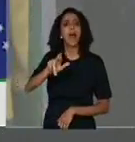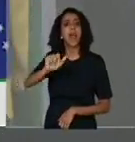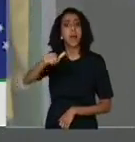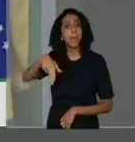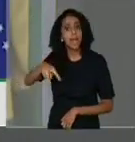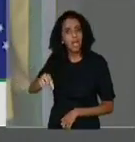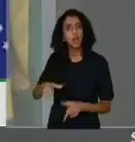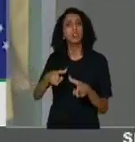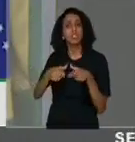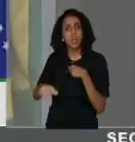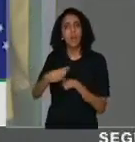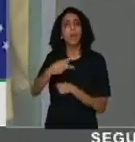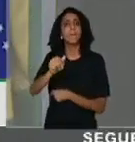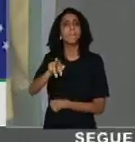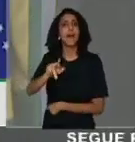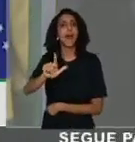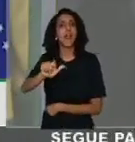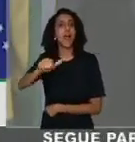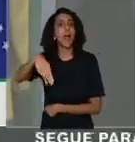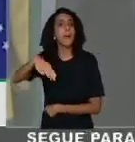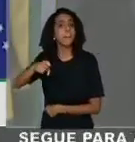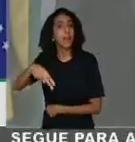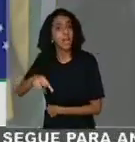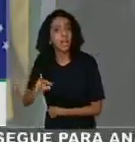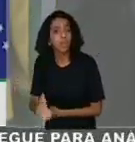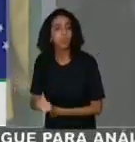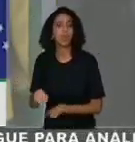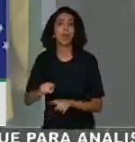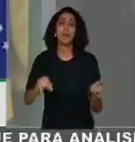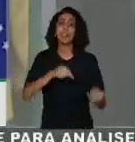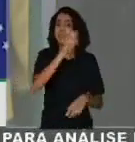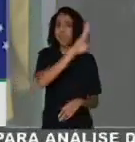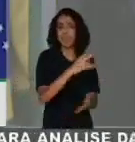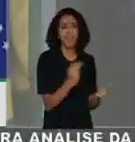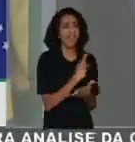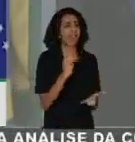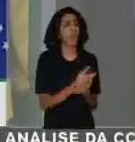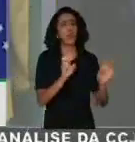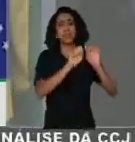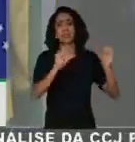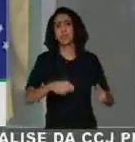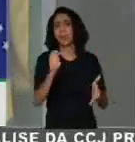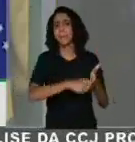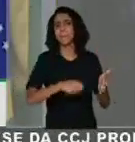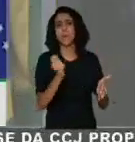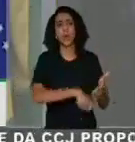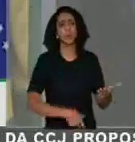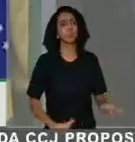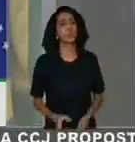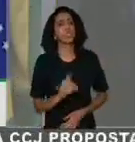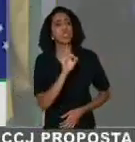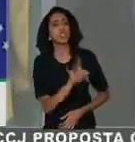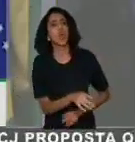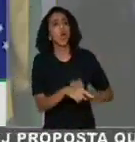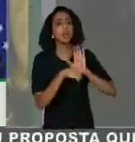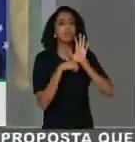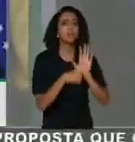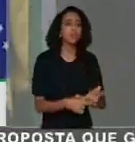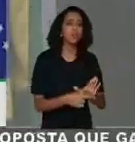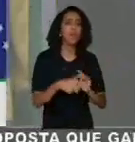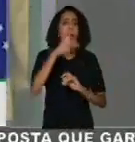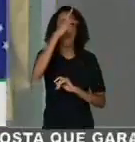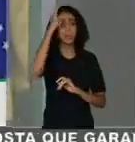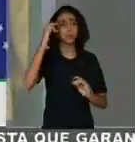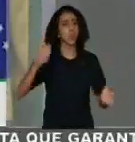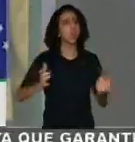Japão é parlamentarista. Erramos na dose, a estrutura tributária brasileira só beneficia aqueles que